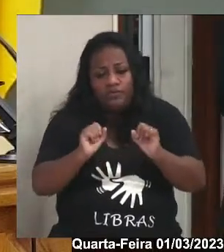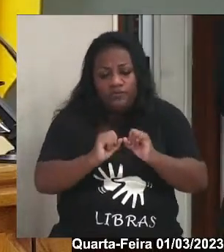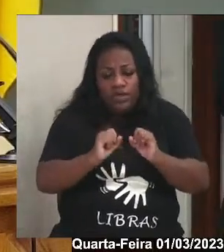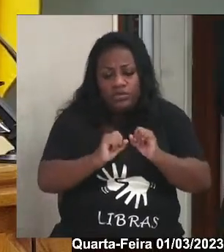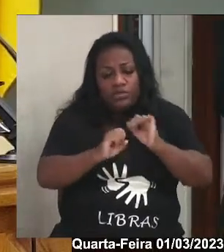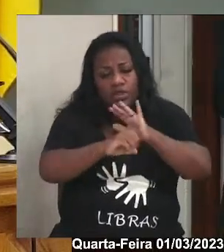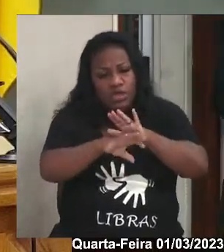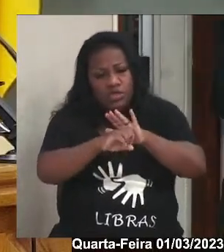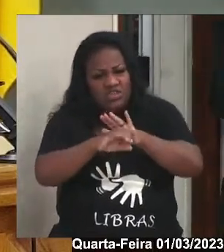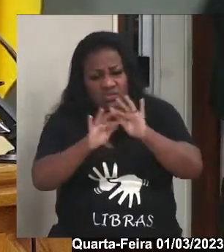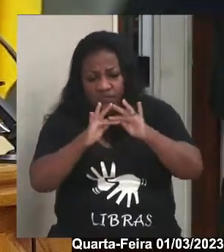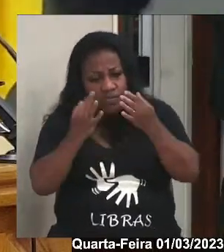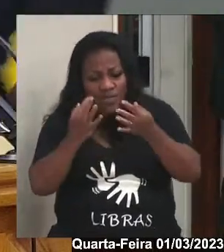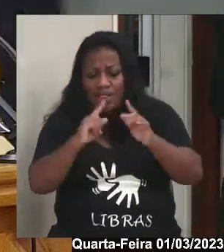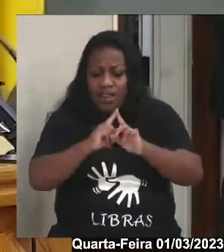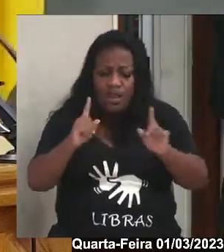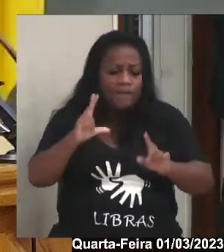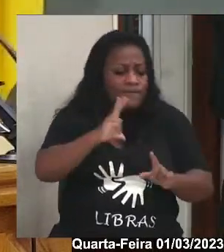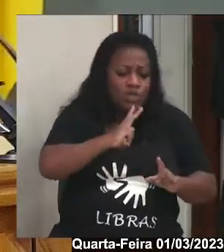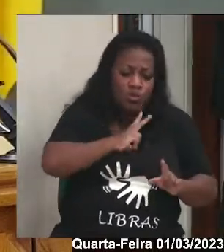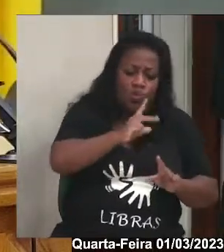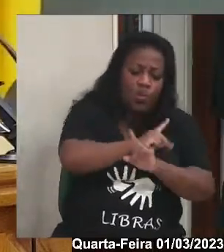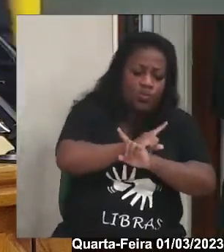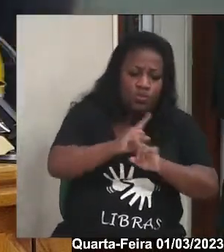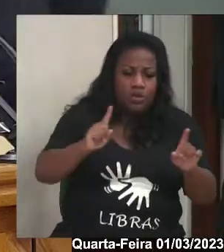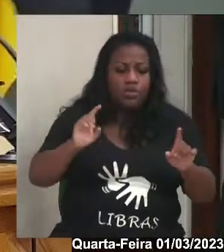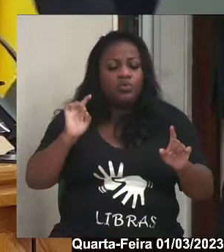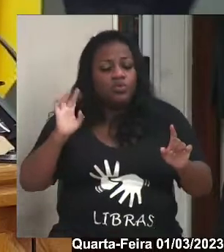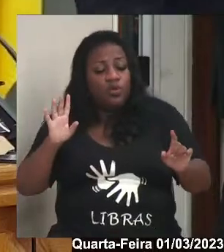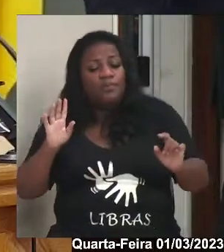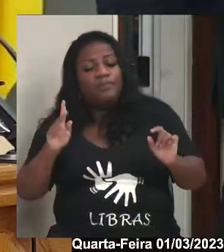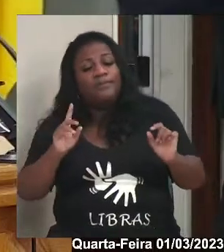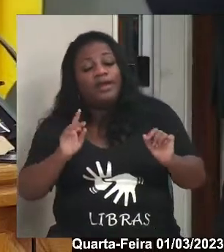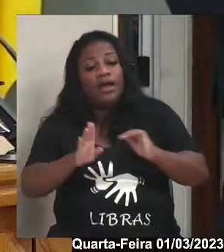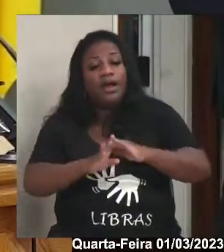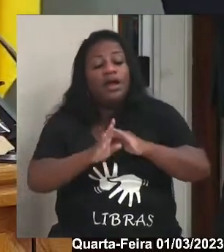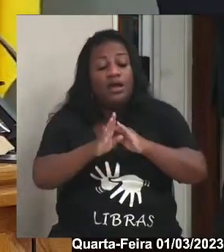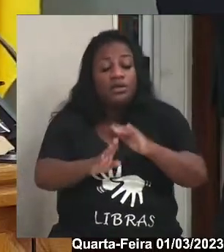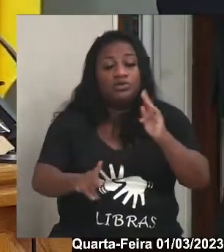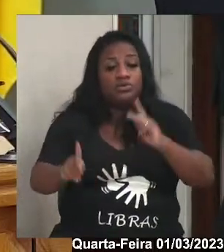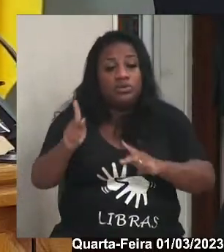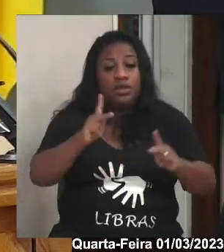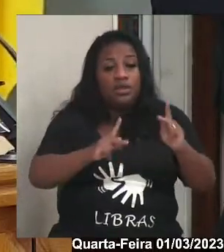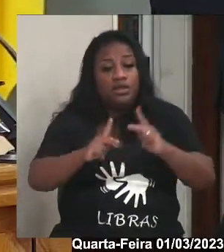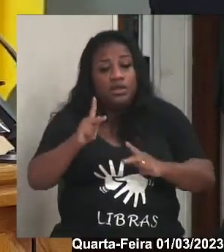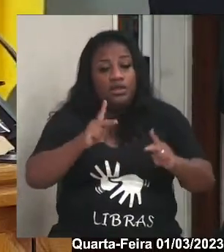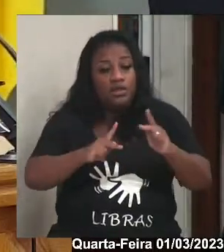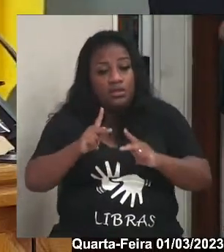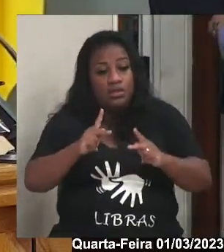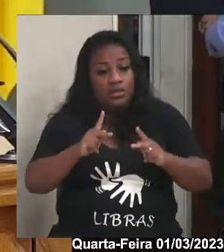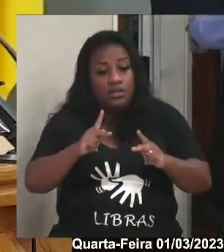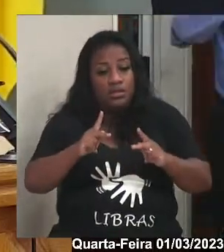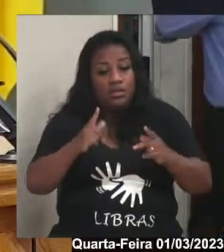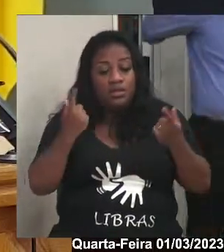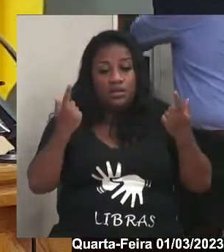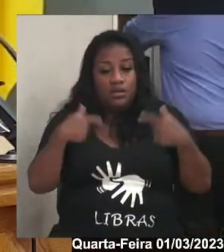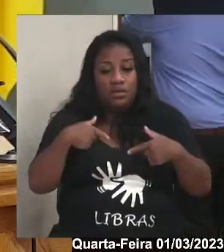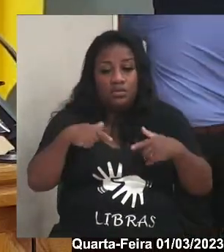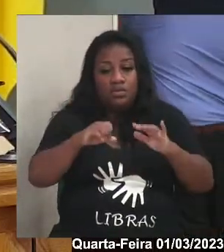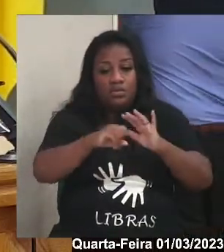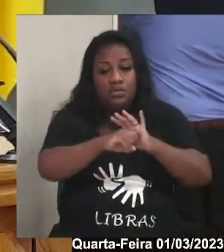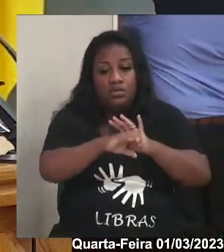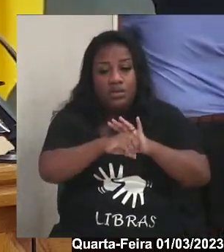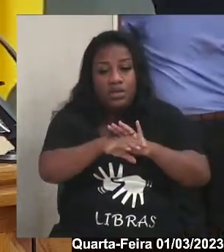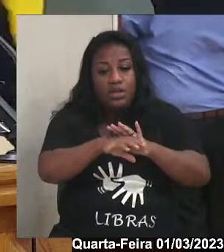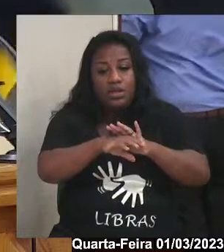indicação para minha família, nem para mim próprio, é sim para a população. Mas se um dia algum vereador aqui votar contra o projeto